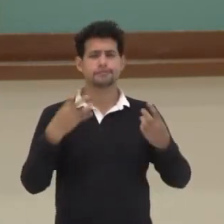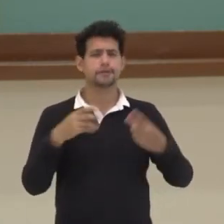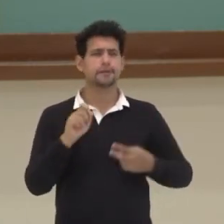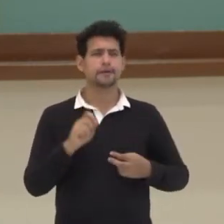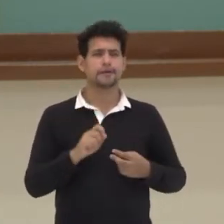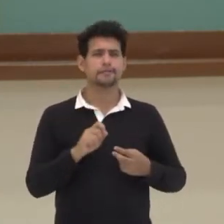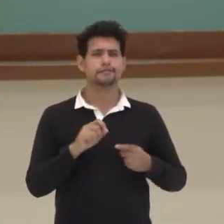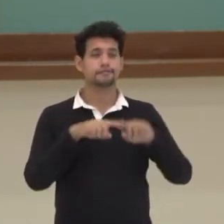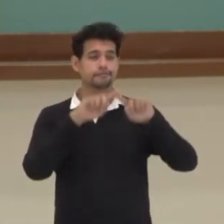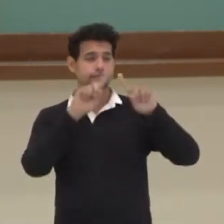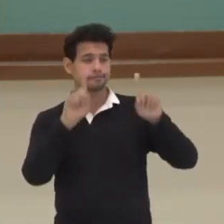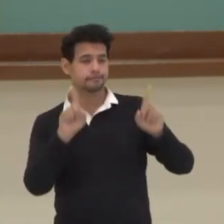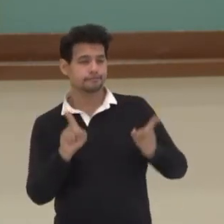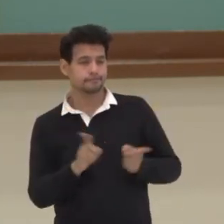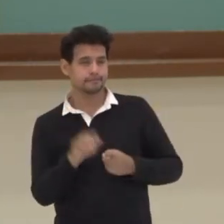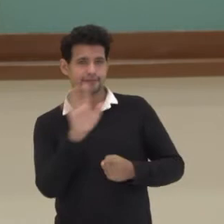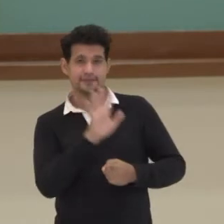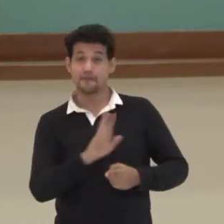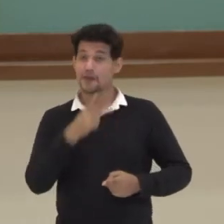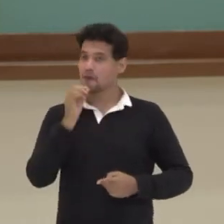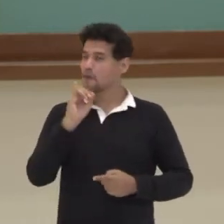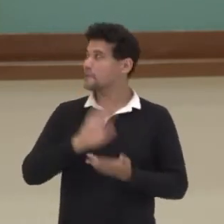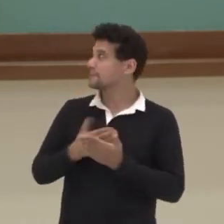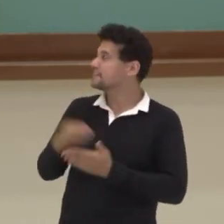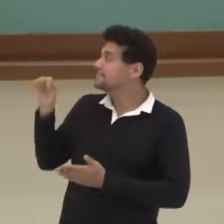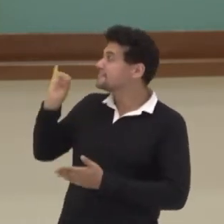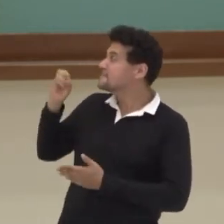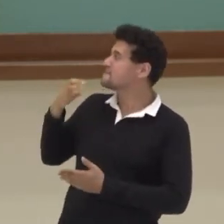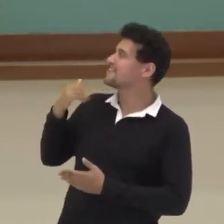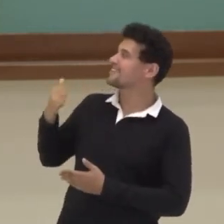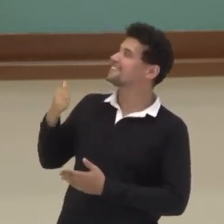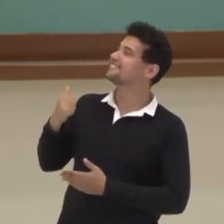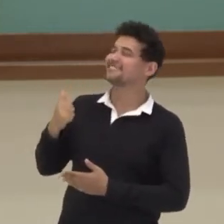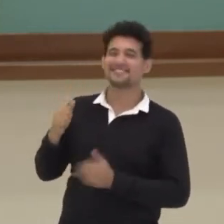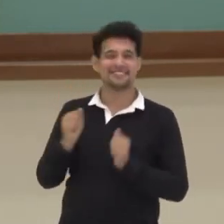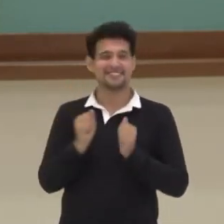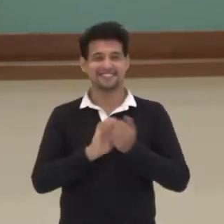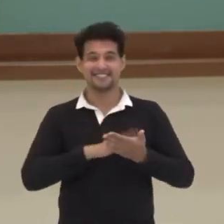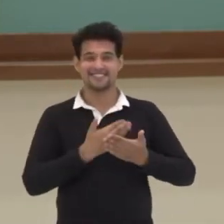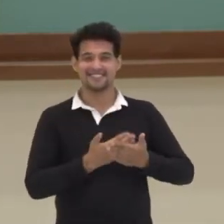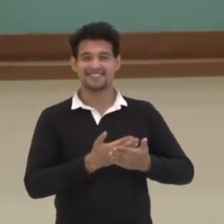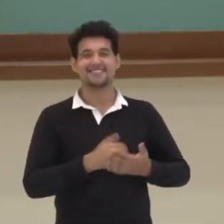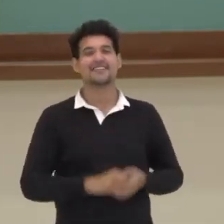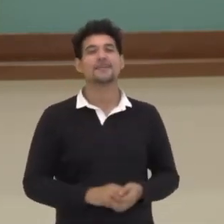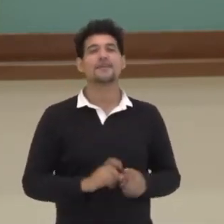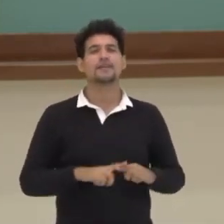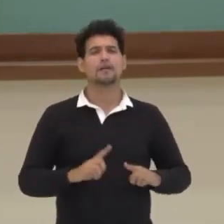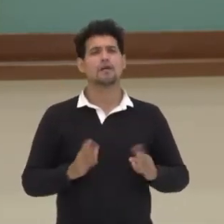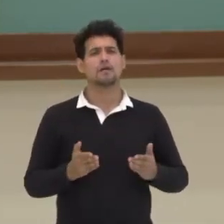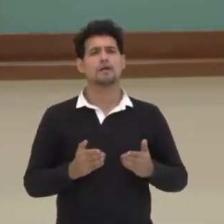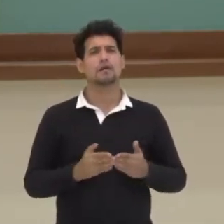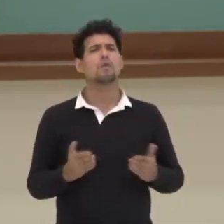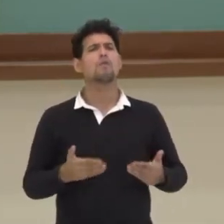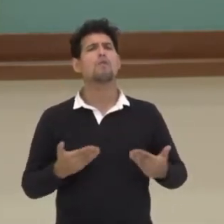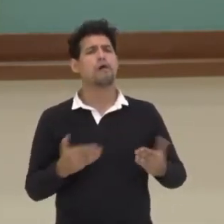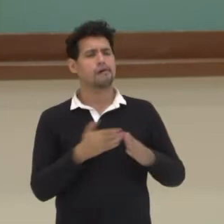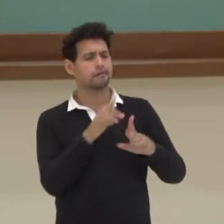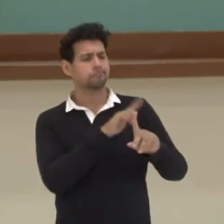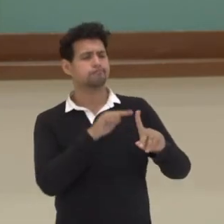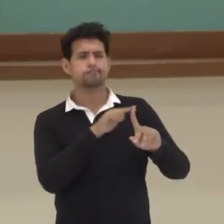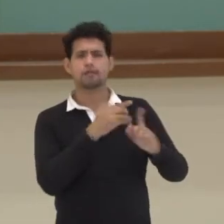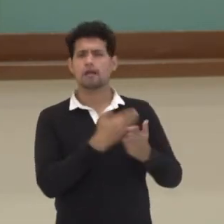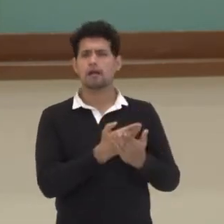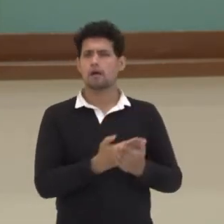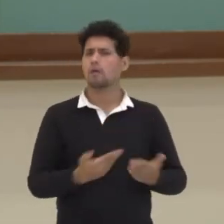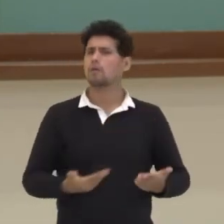do círculo. Vamos dar um alô aí para o Kelvin, tudo bem, Kelvin? Vai nos acompanhar aí, muito obrigada. Então vamos lá, quais são os objetivos da aula